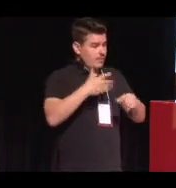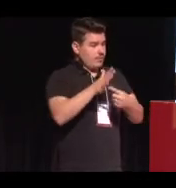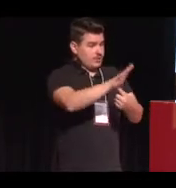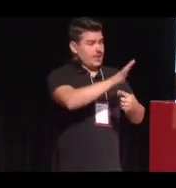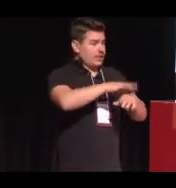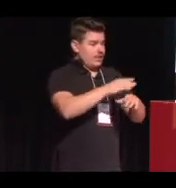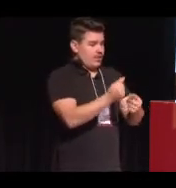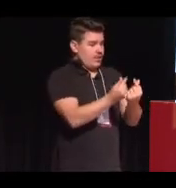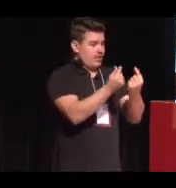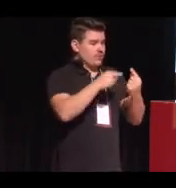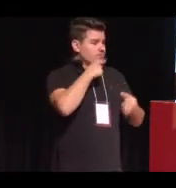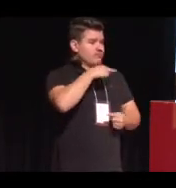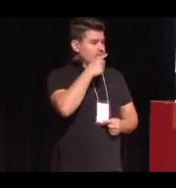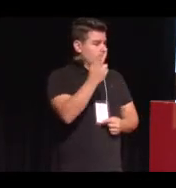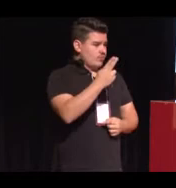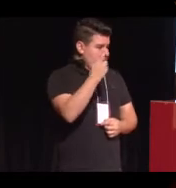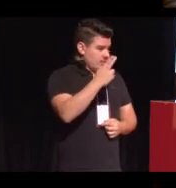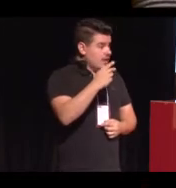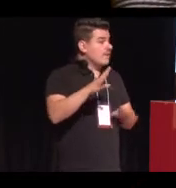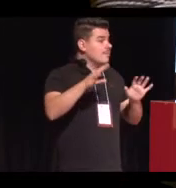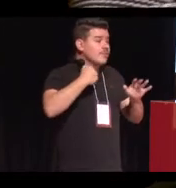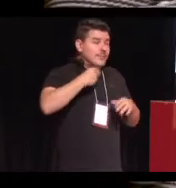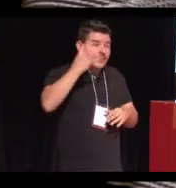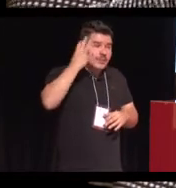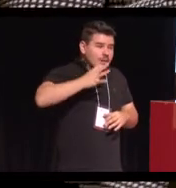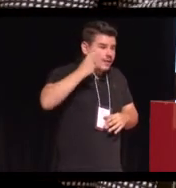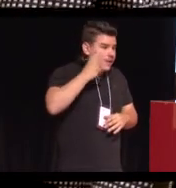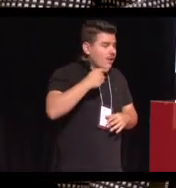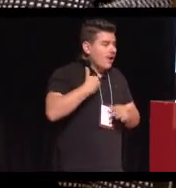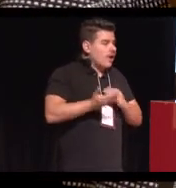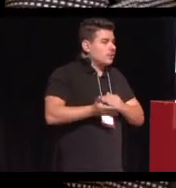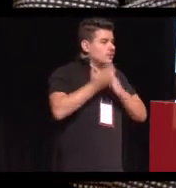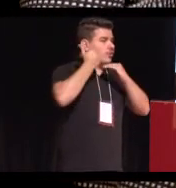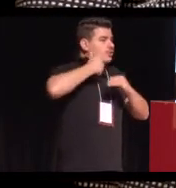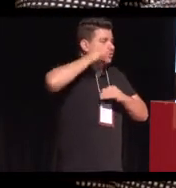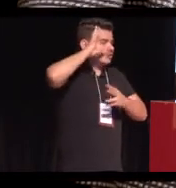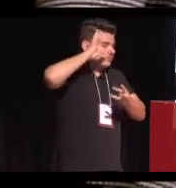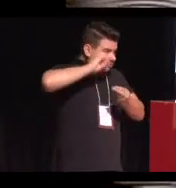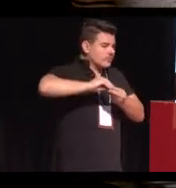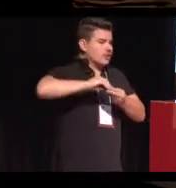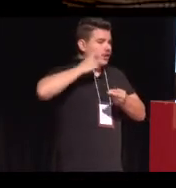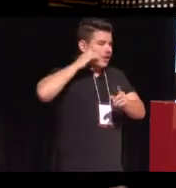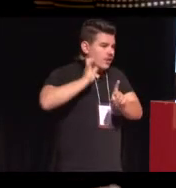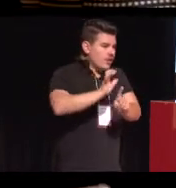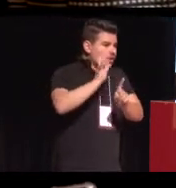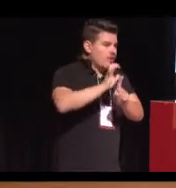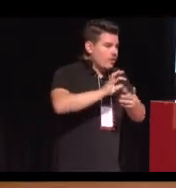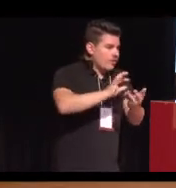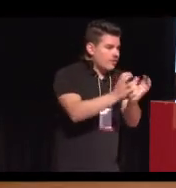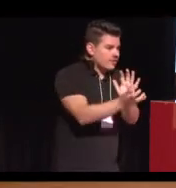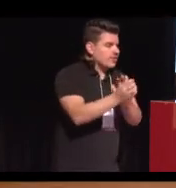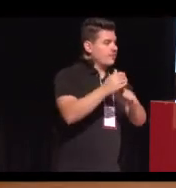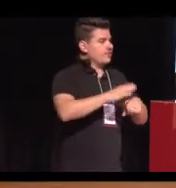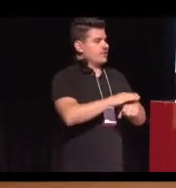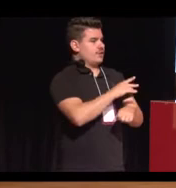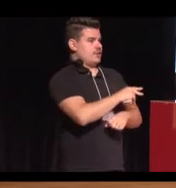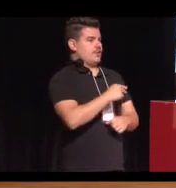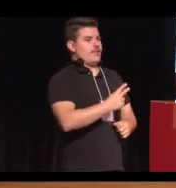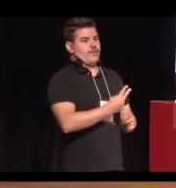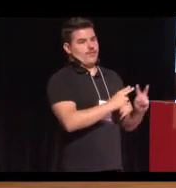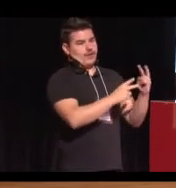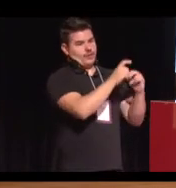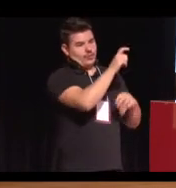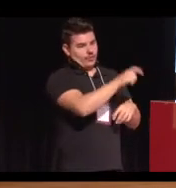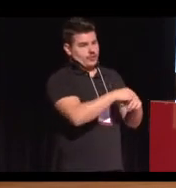valor. E o mais legal, assim, que é o que ajudou a gente a convencer mesmo, foi essa parte. O valor que